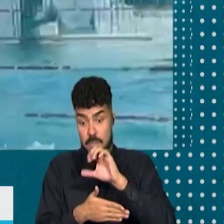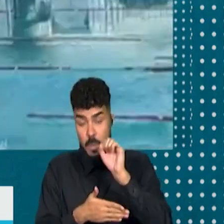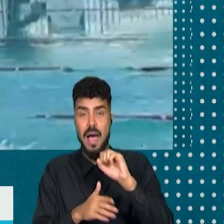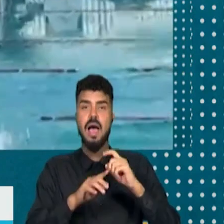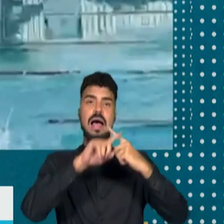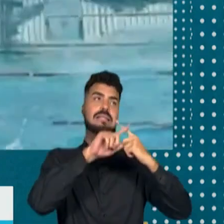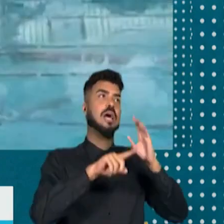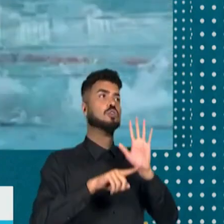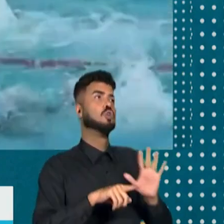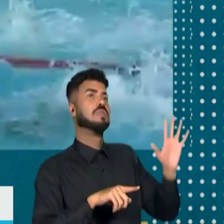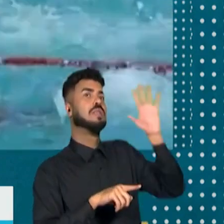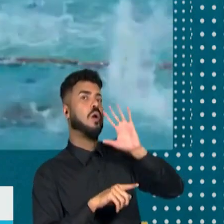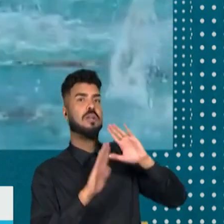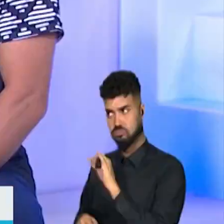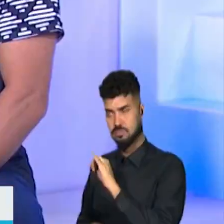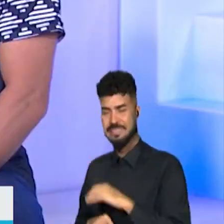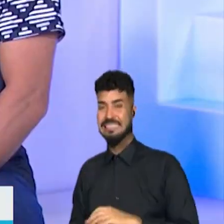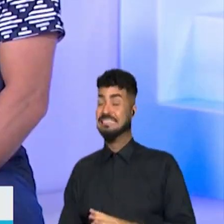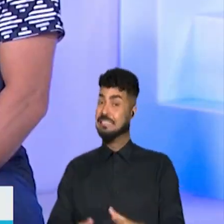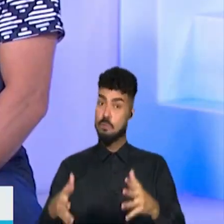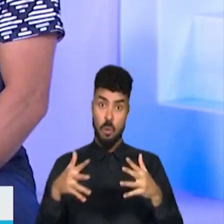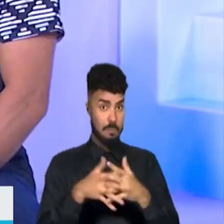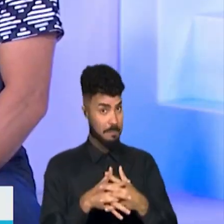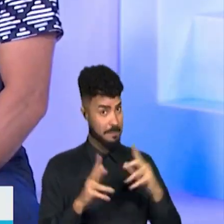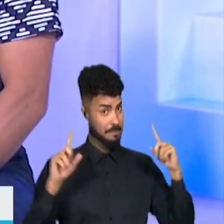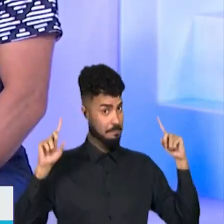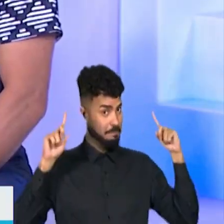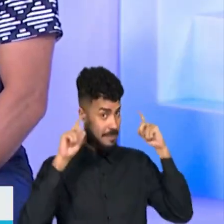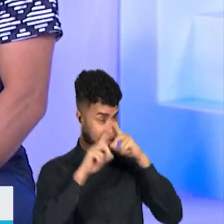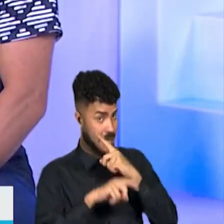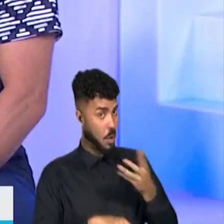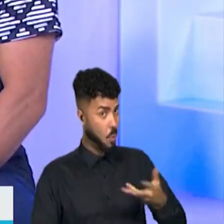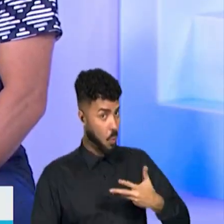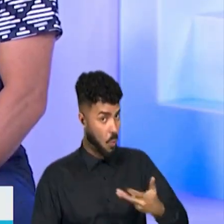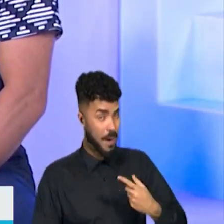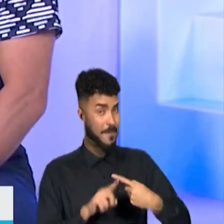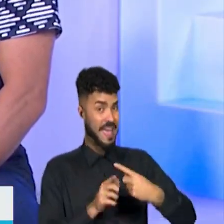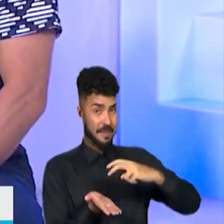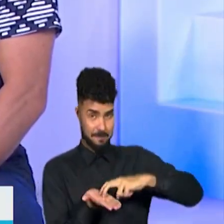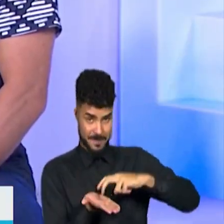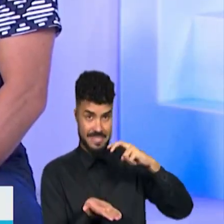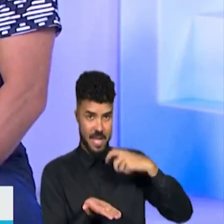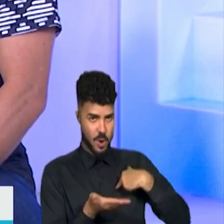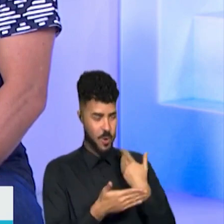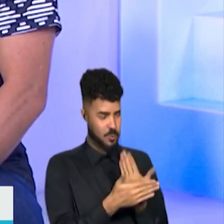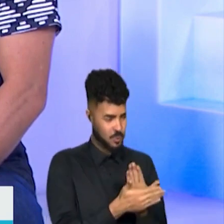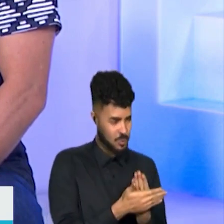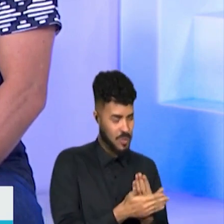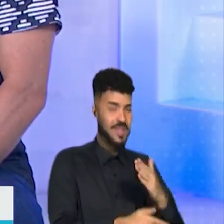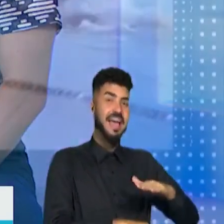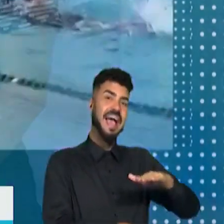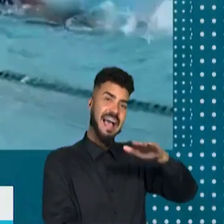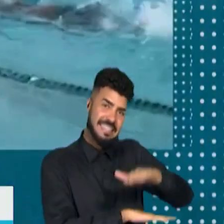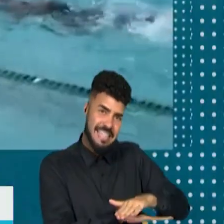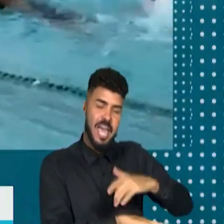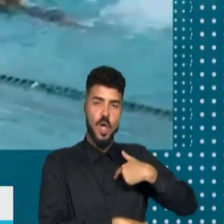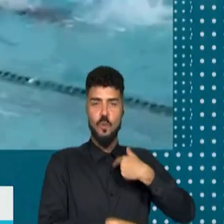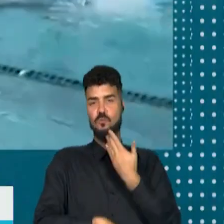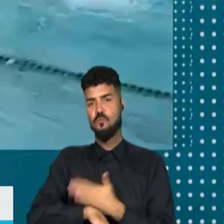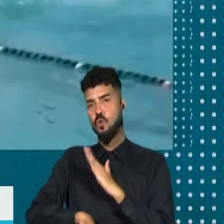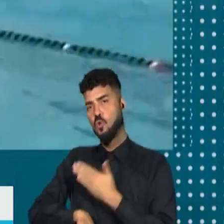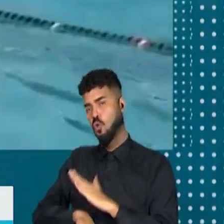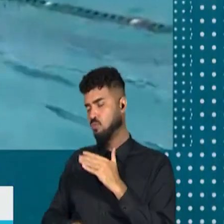é a culminância desses eventos todos. É muito corrido, porque de manhã eu estudo, aí à tarde eu vou para o